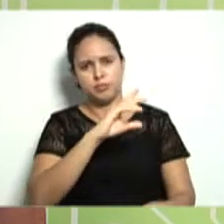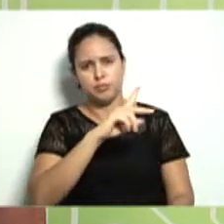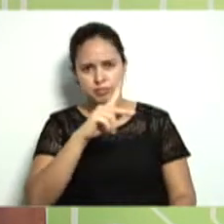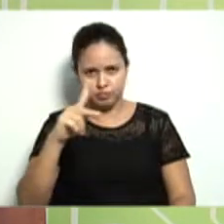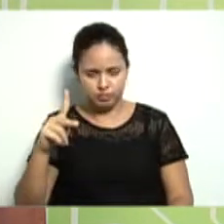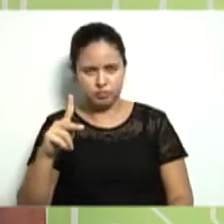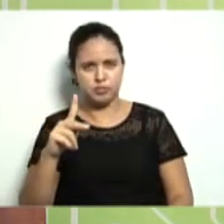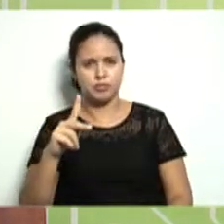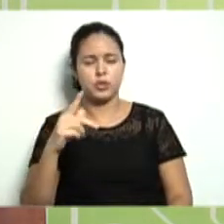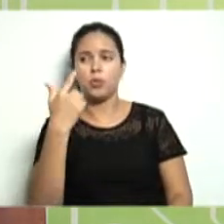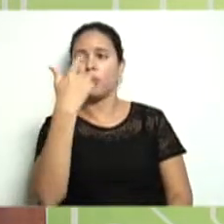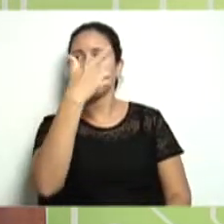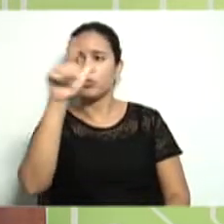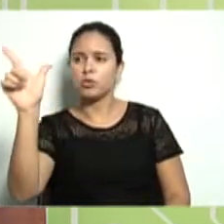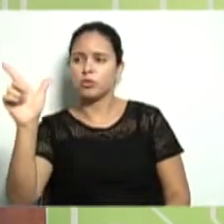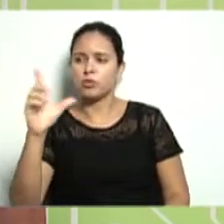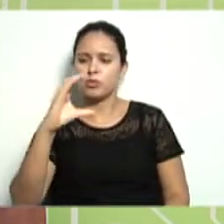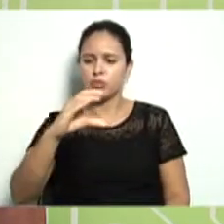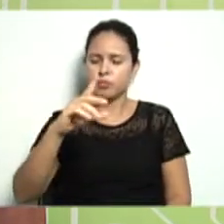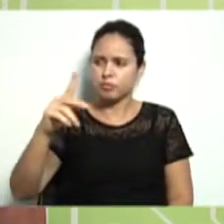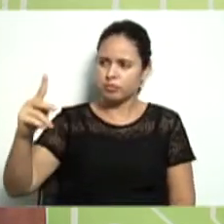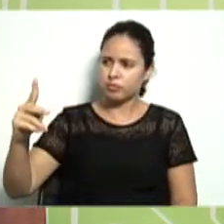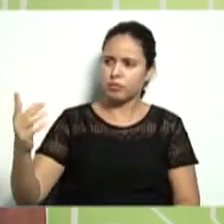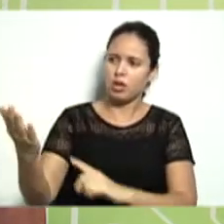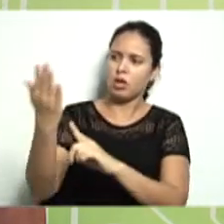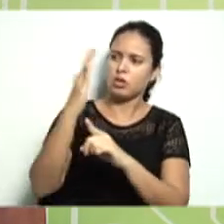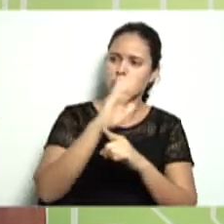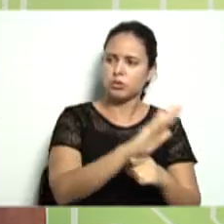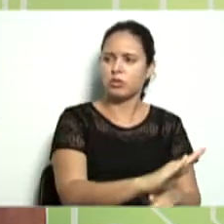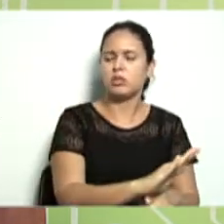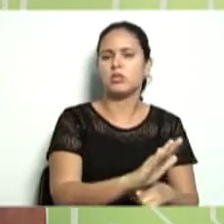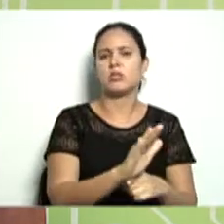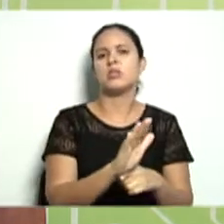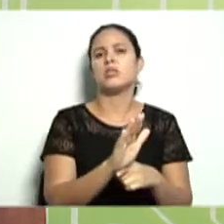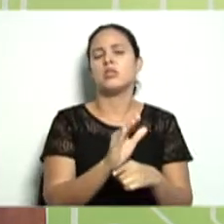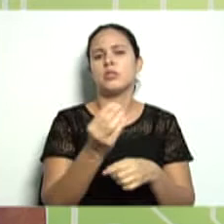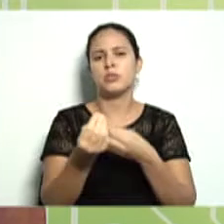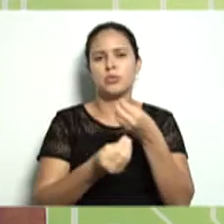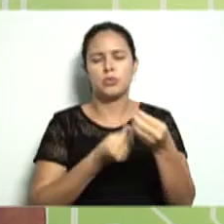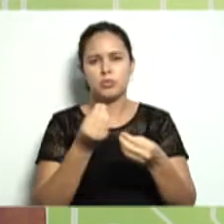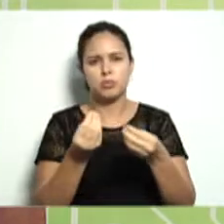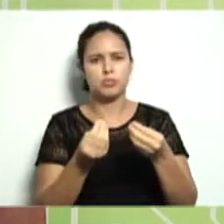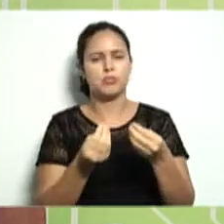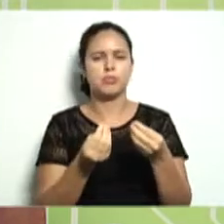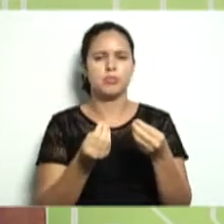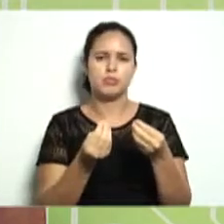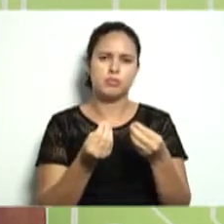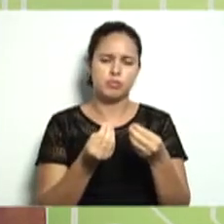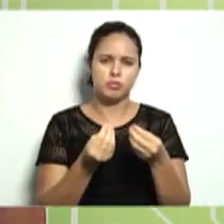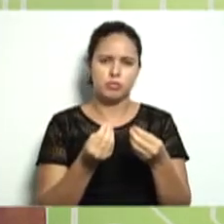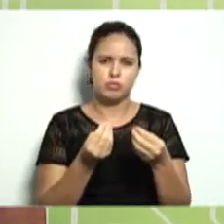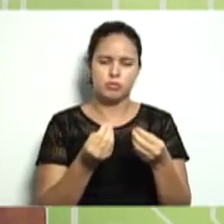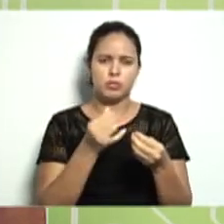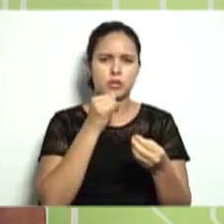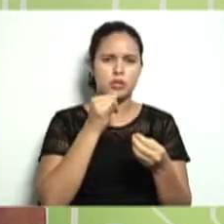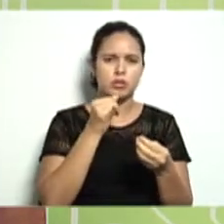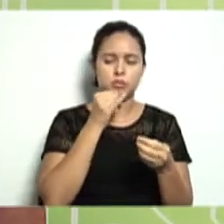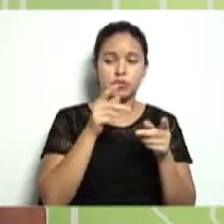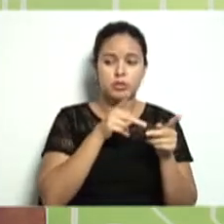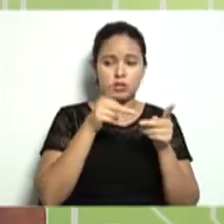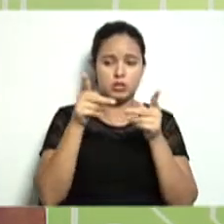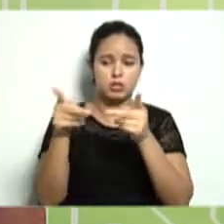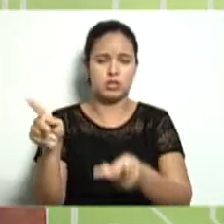que já tem uma experiência e ela pode nos ajudar. Como a gente pode fazendo uma visita técnica, a